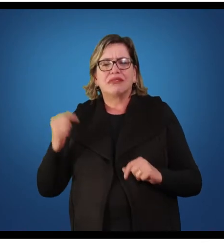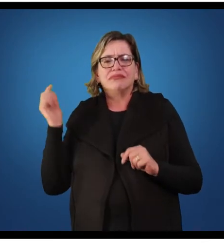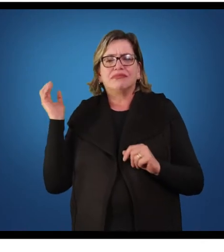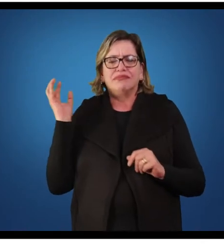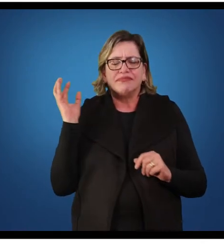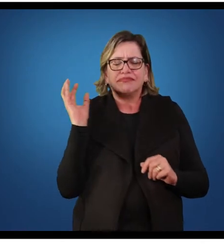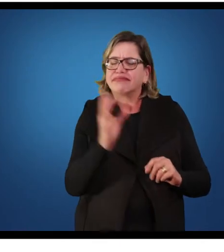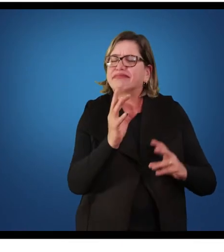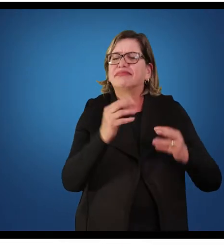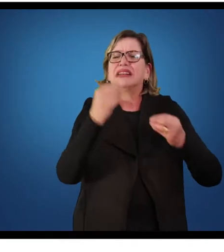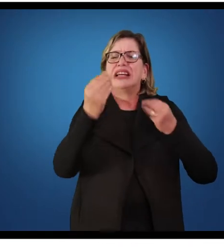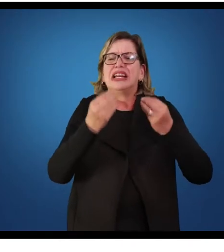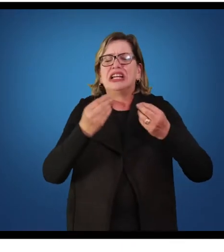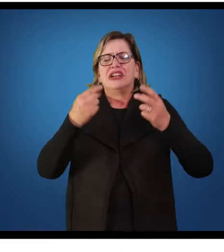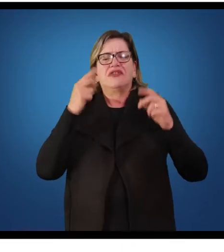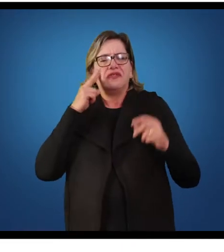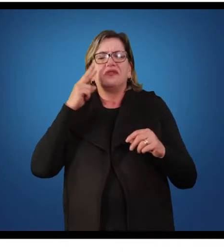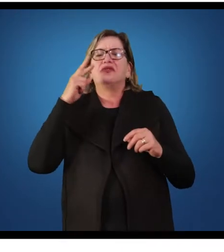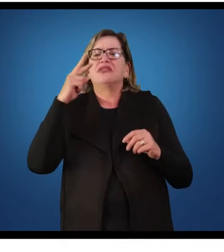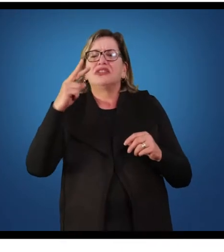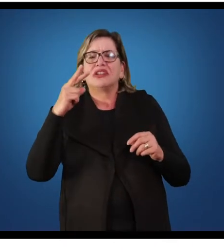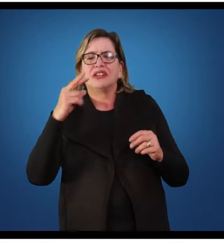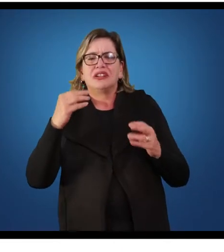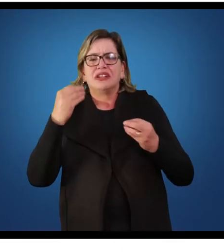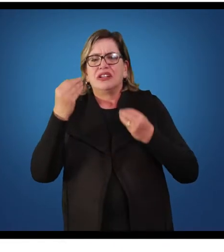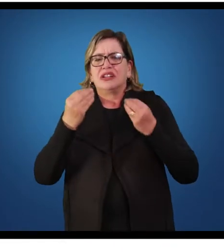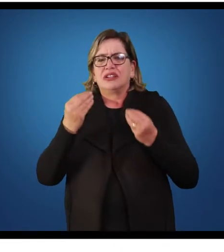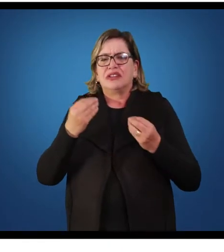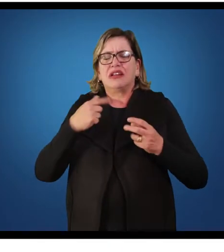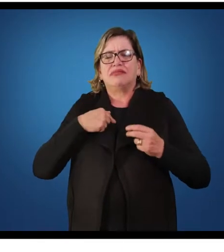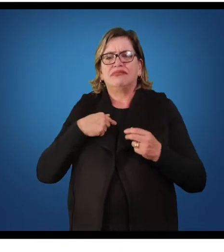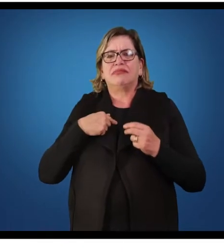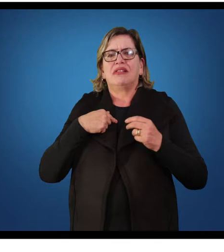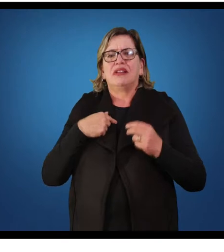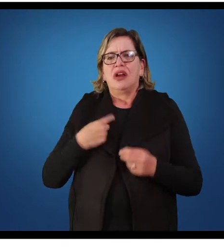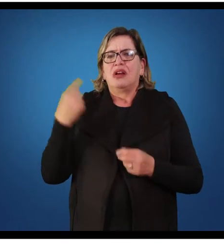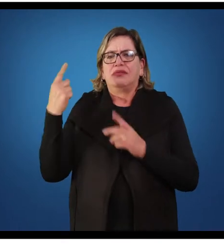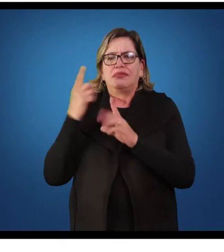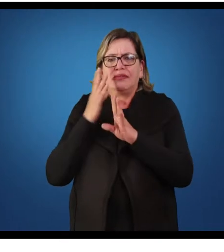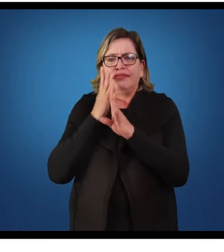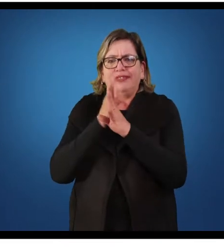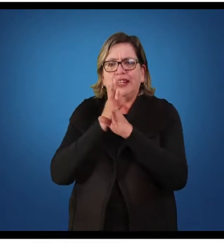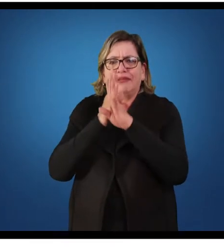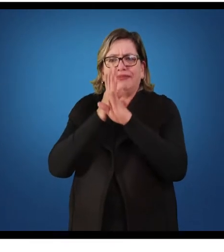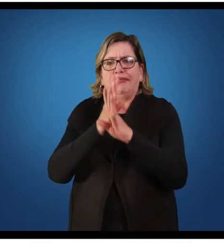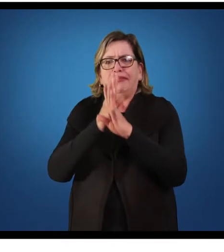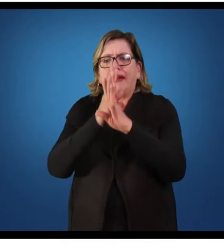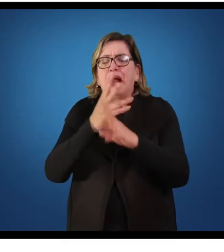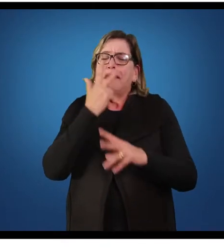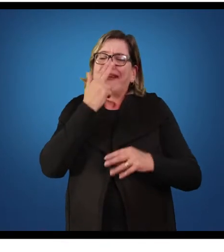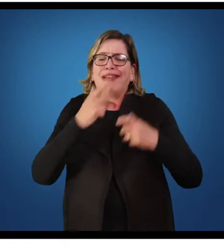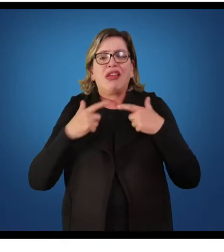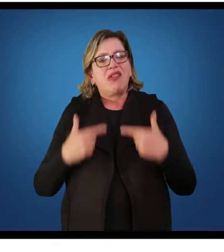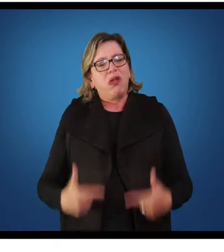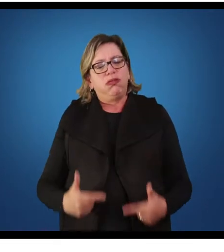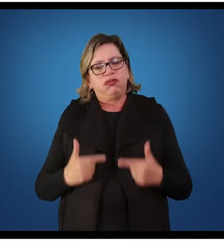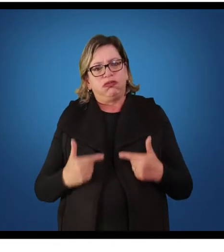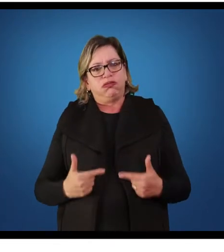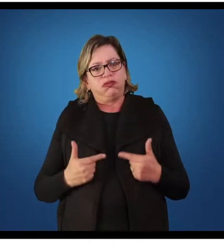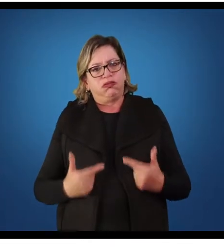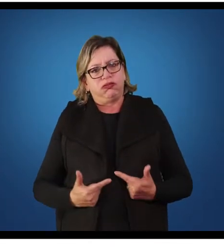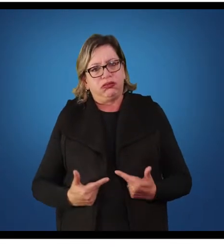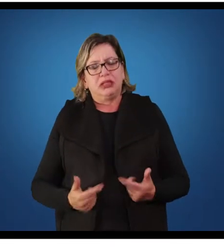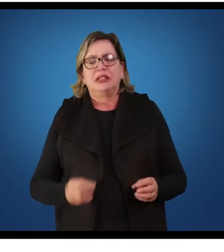vou indo, vou fazer a progressão, farei a progressão e arremessarei. Um por um. Não ia ficar uma coisa meio chata? Não ia